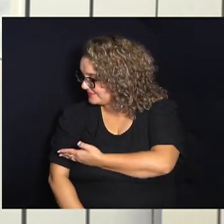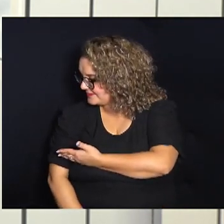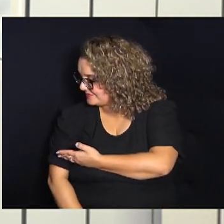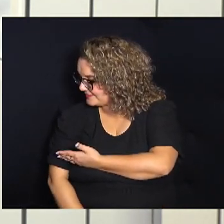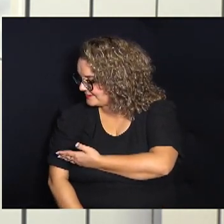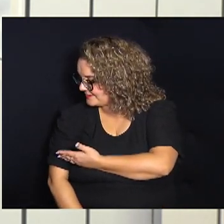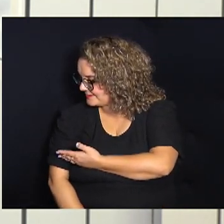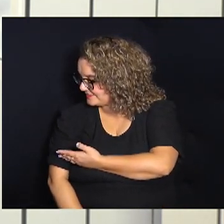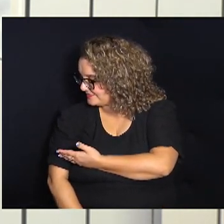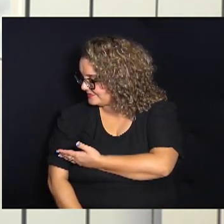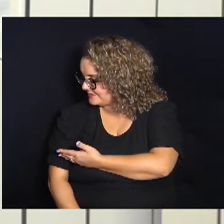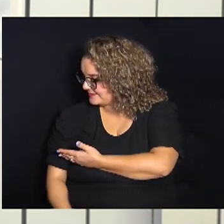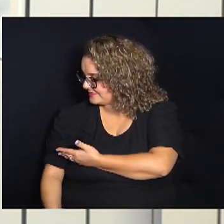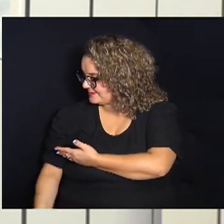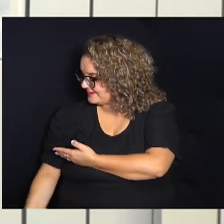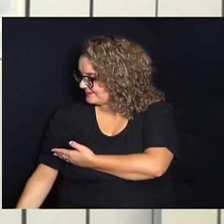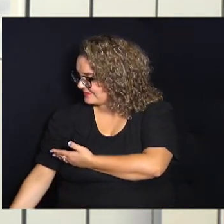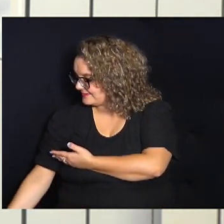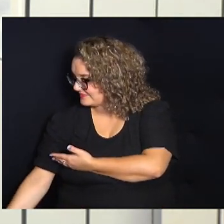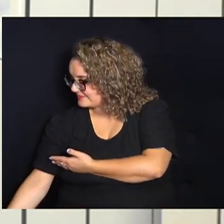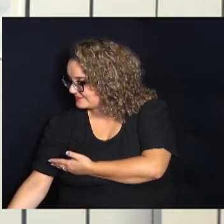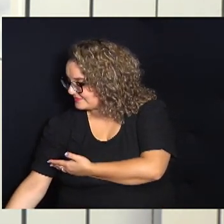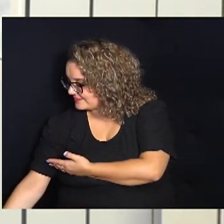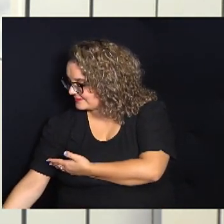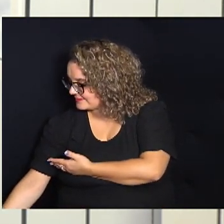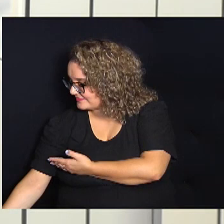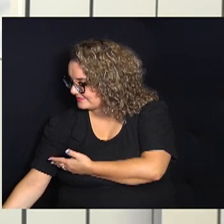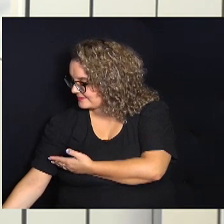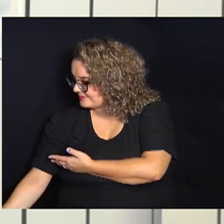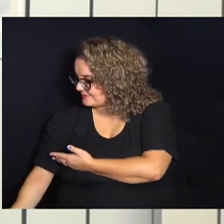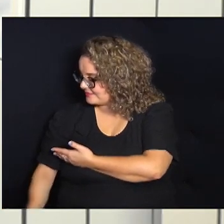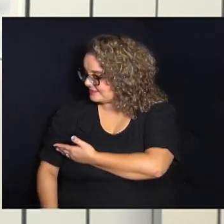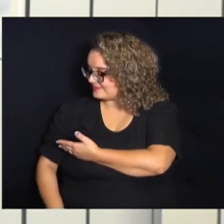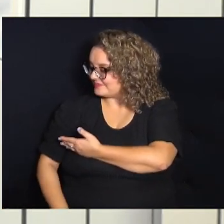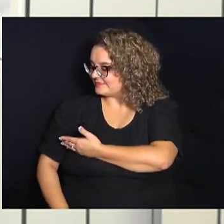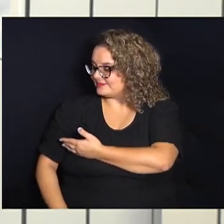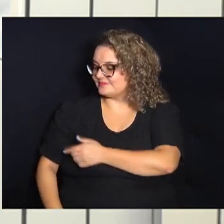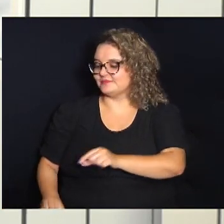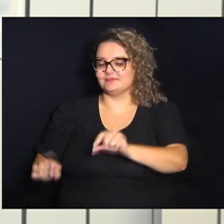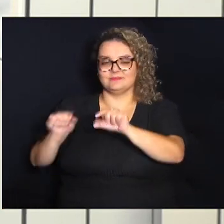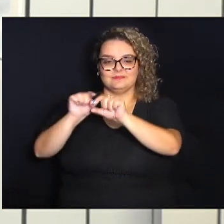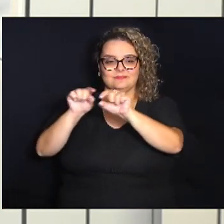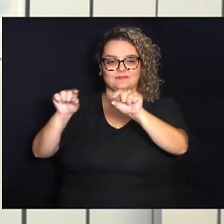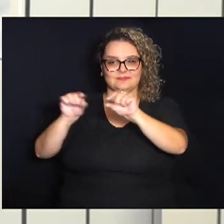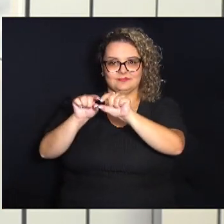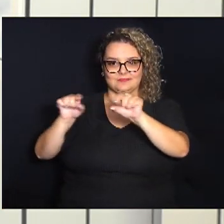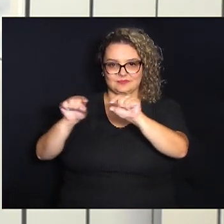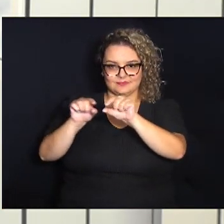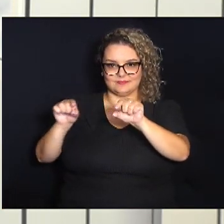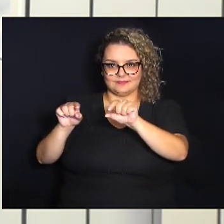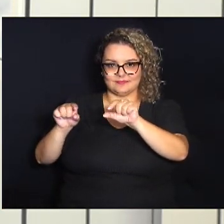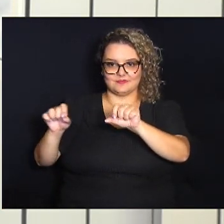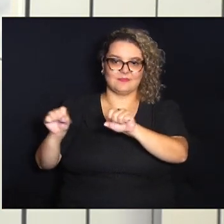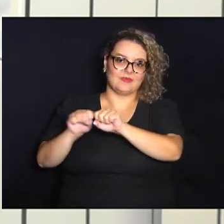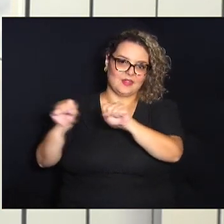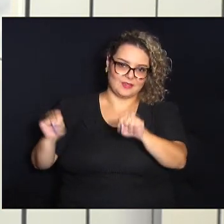www.conveste.unicamp.br, o site aparece aqui embaixo da sua tela. Você vai na aba da sua respectiva do sistema de ingresso lá e aí